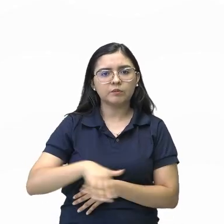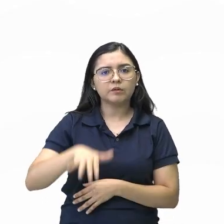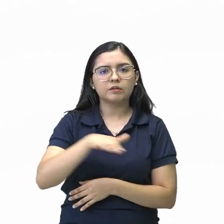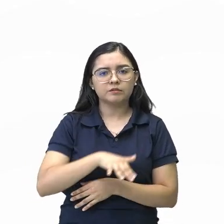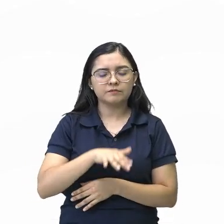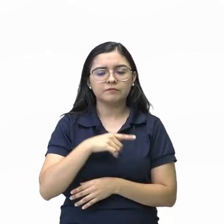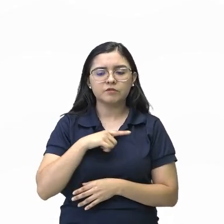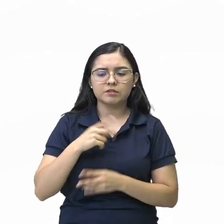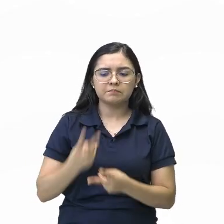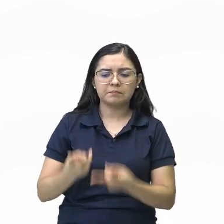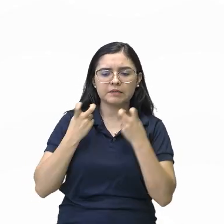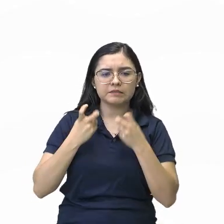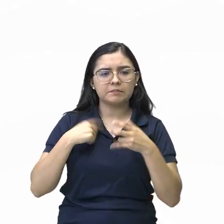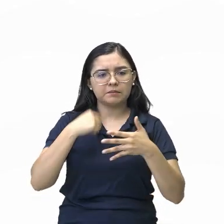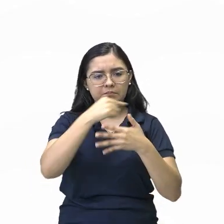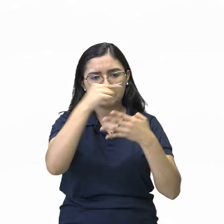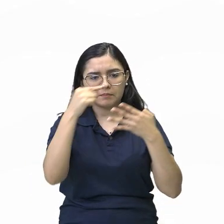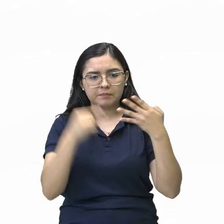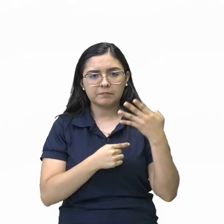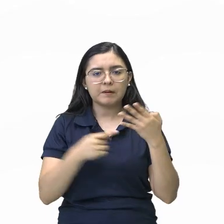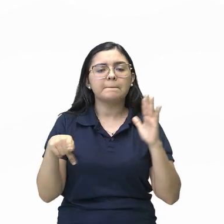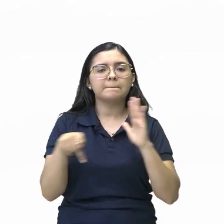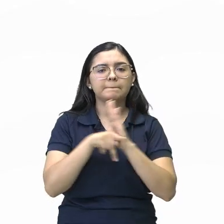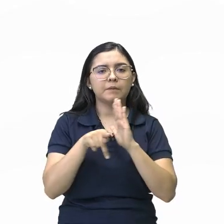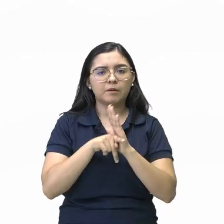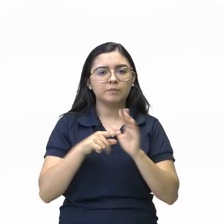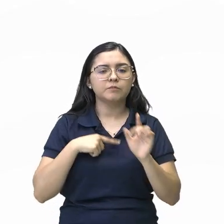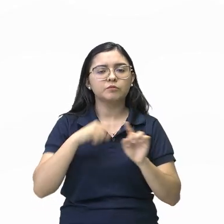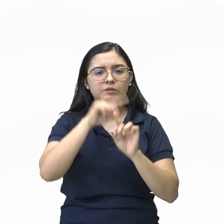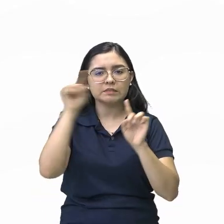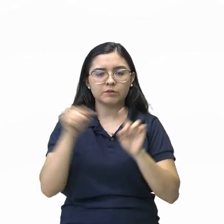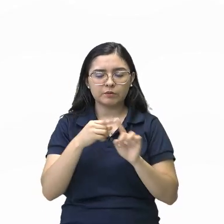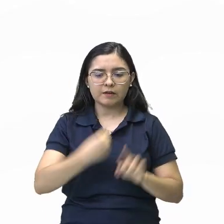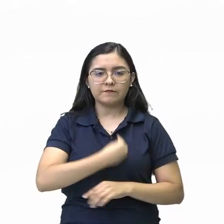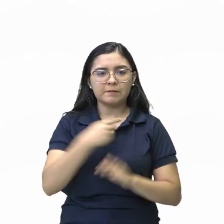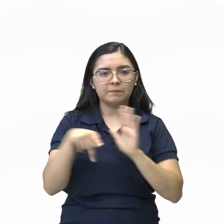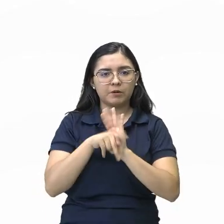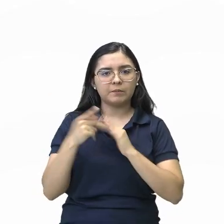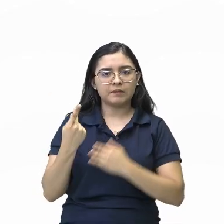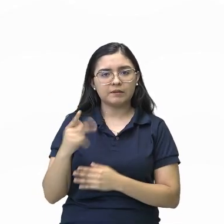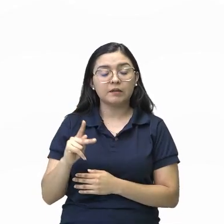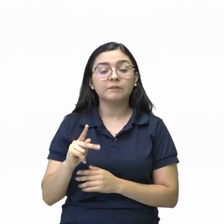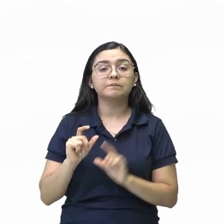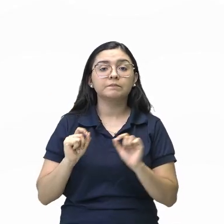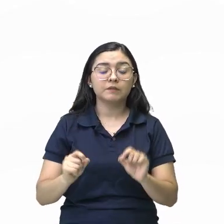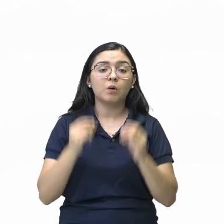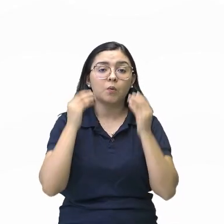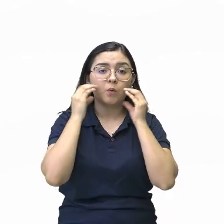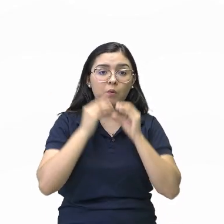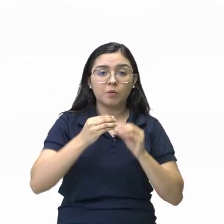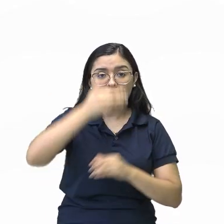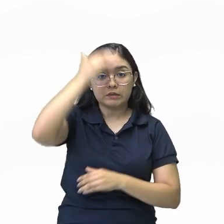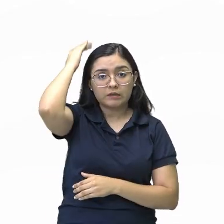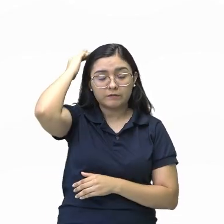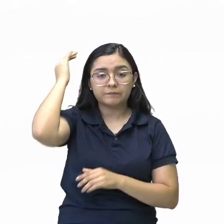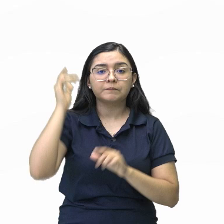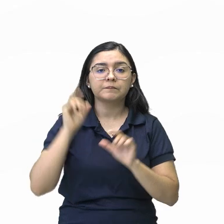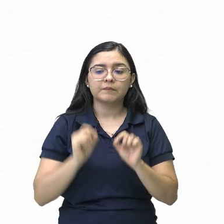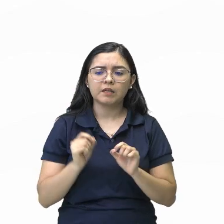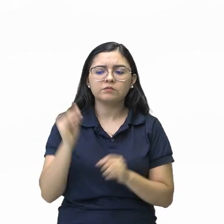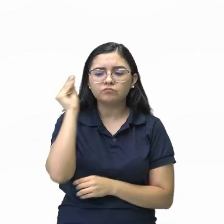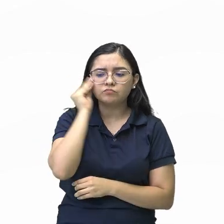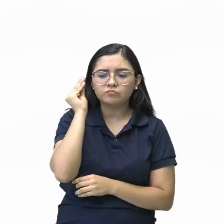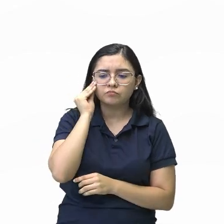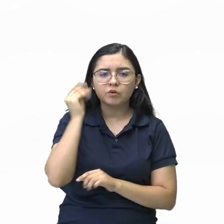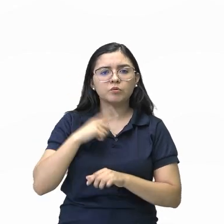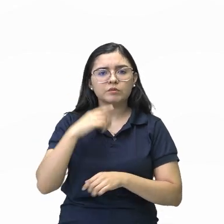exatamente esses princípios que fazem parte do ciclo da vida dele, né? Que foi isso mesmo que Charles Darwin fez ao observar